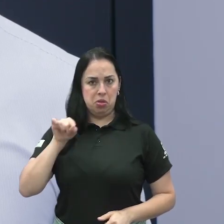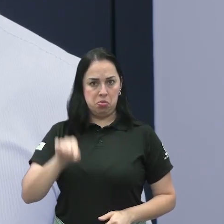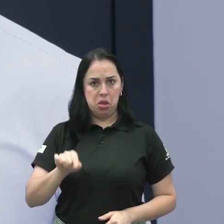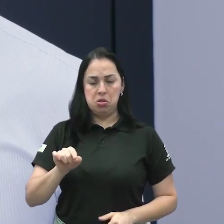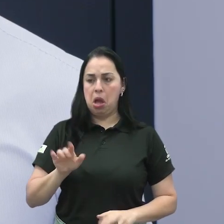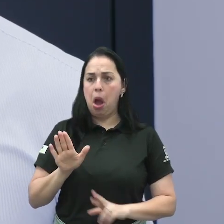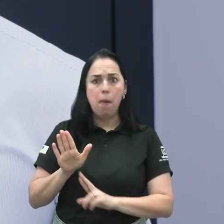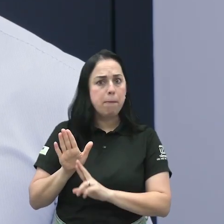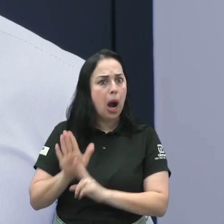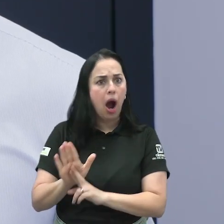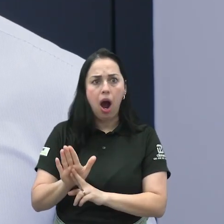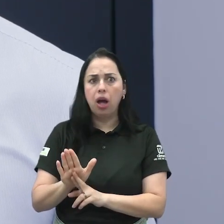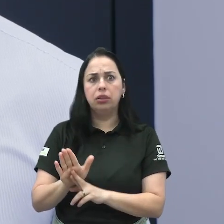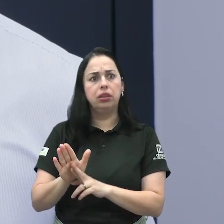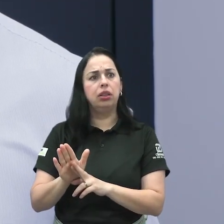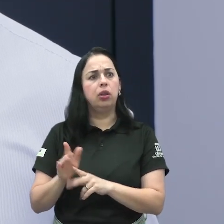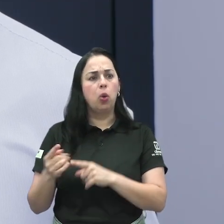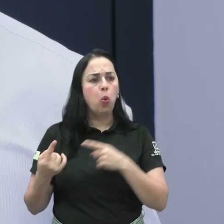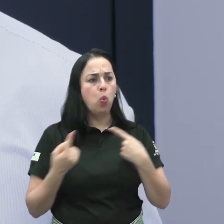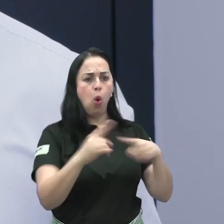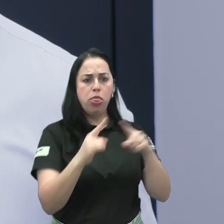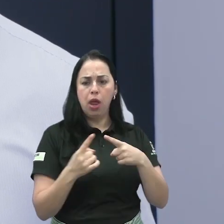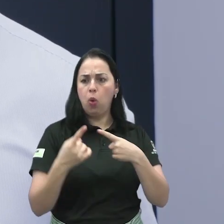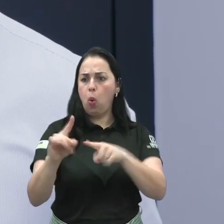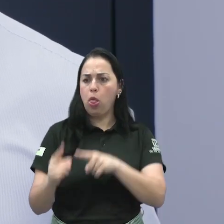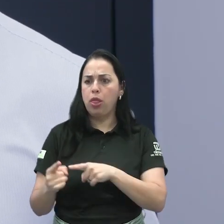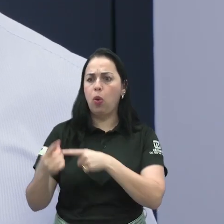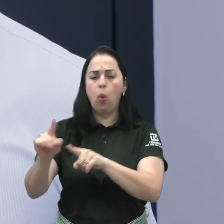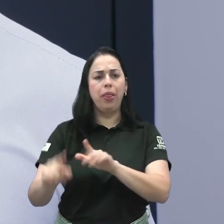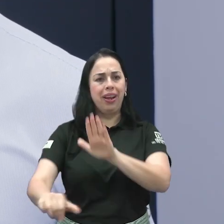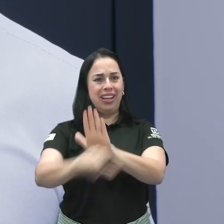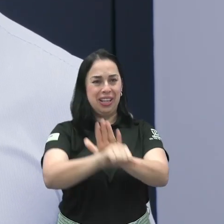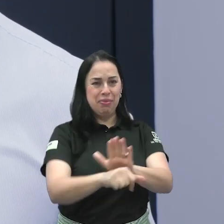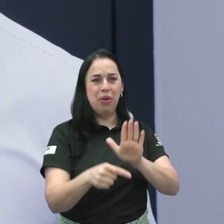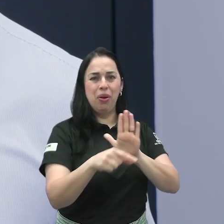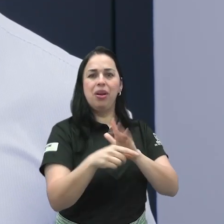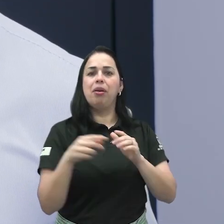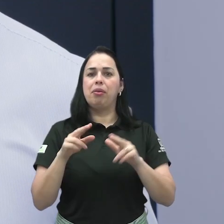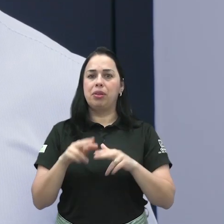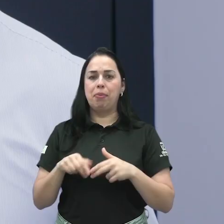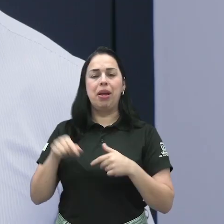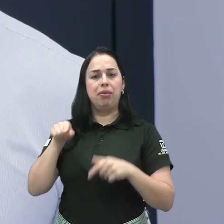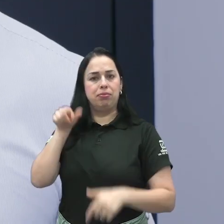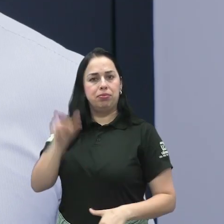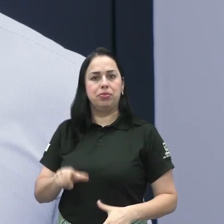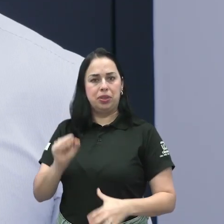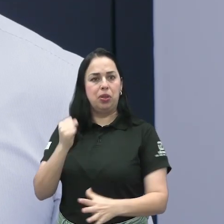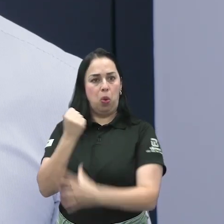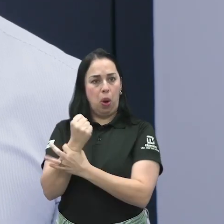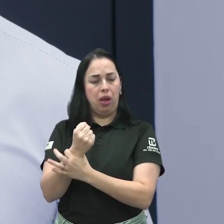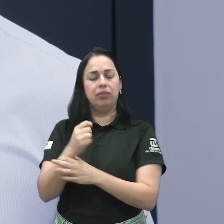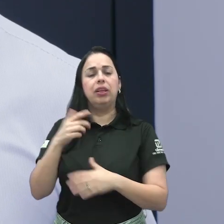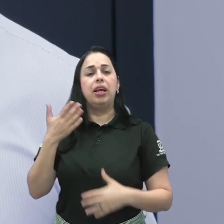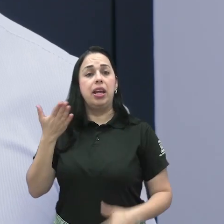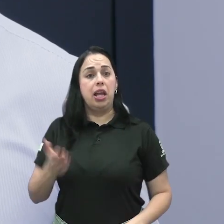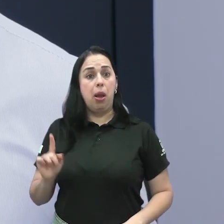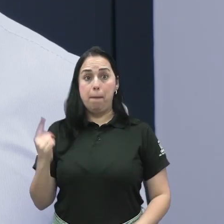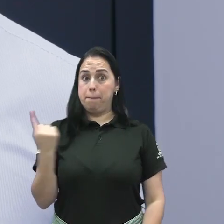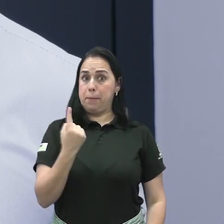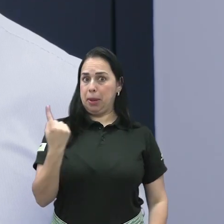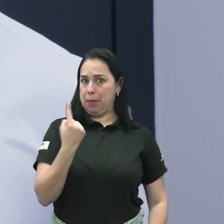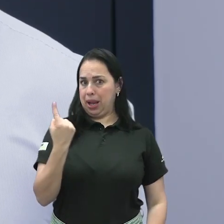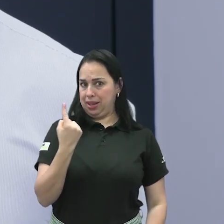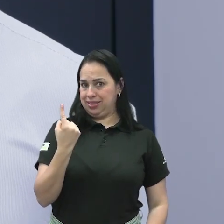dos Campos, ela tem sido referência no combate e na promoção de segurança pública. Então, o Léo, que é o nosso campeão, né, que foi o